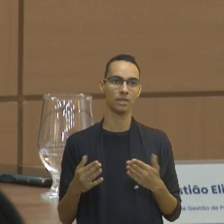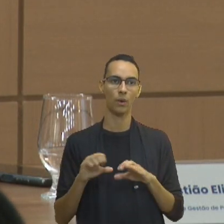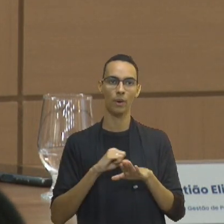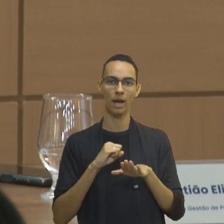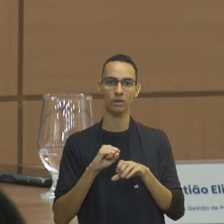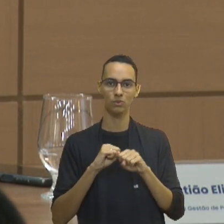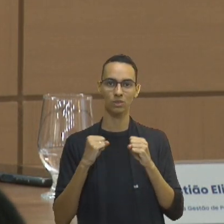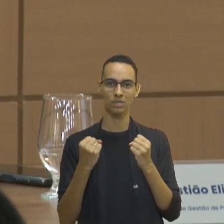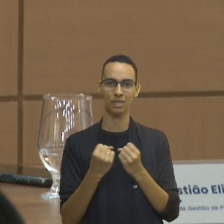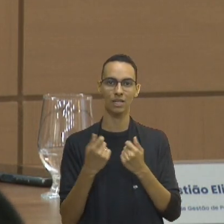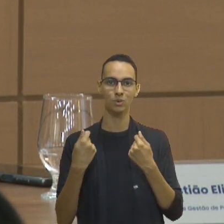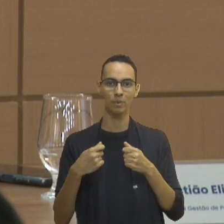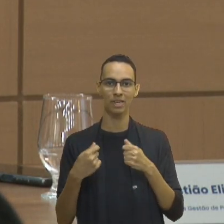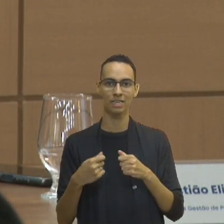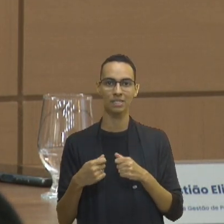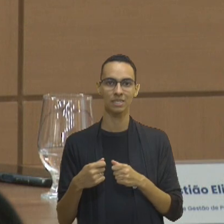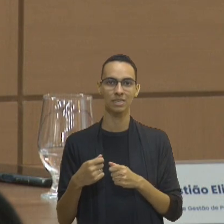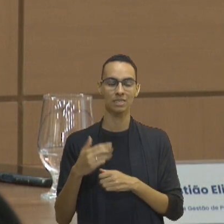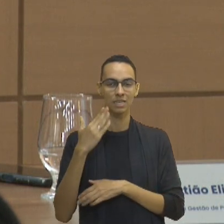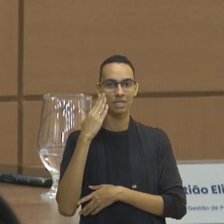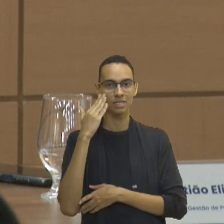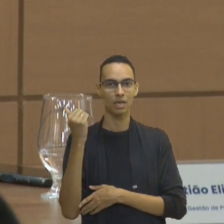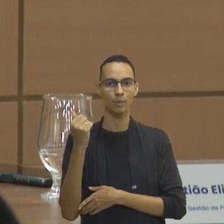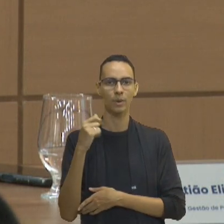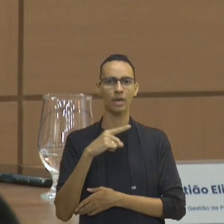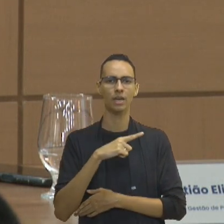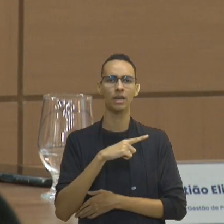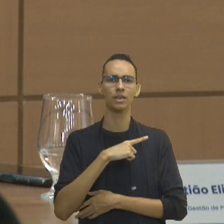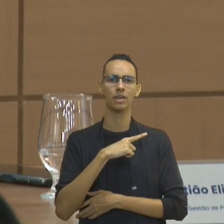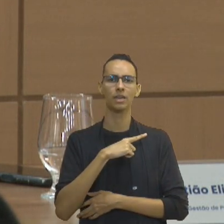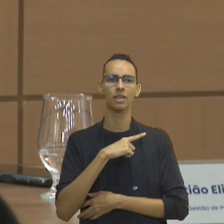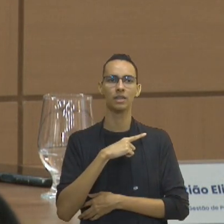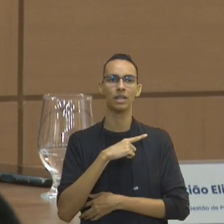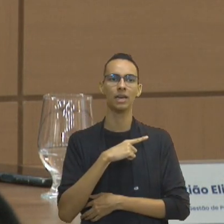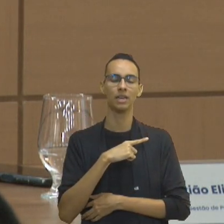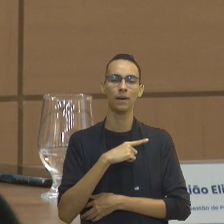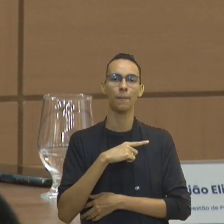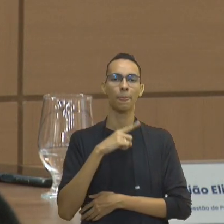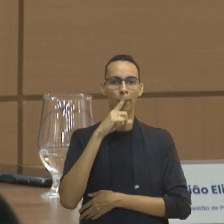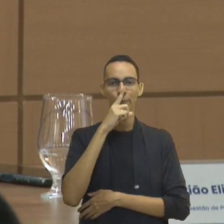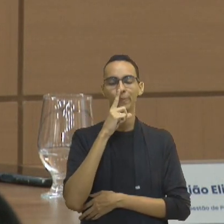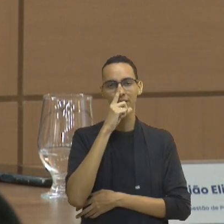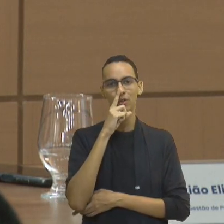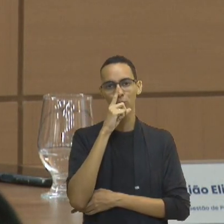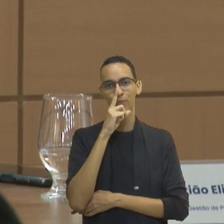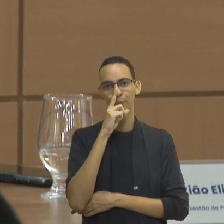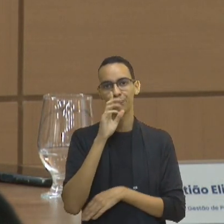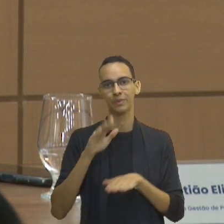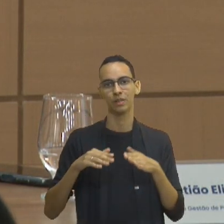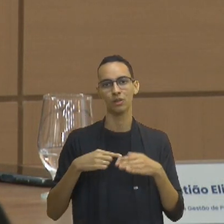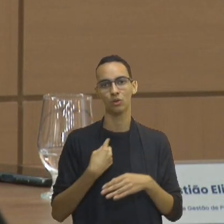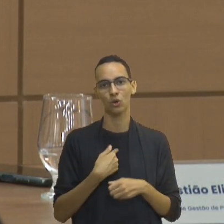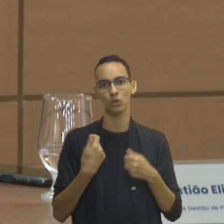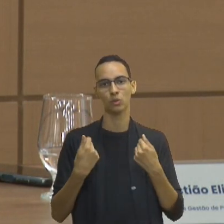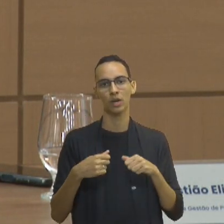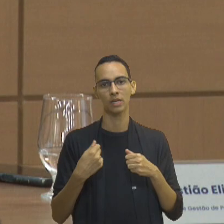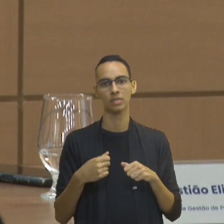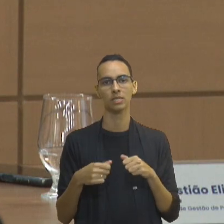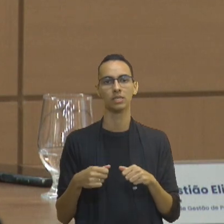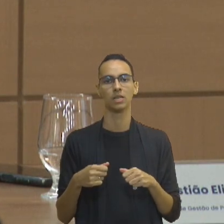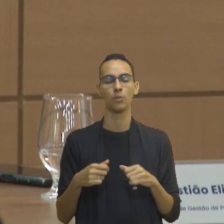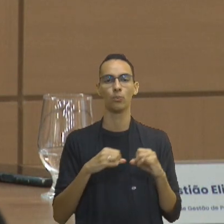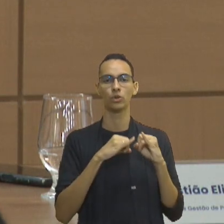né, de que isso representa um prejuízo que é coletivo e que, portanto, nós precisamos de uma solução não só